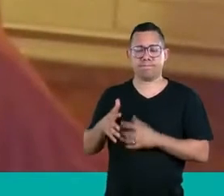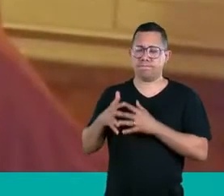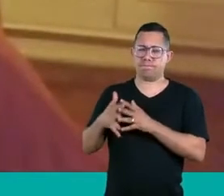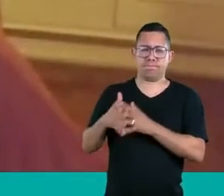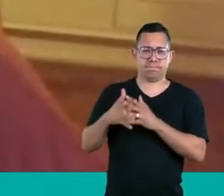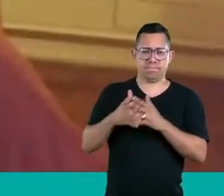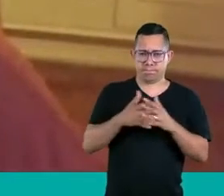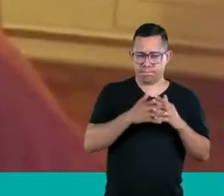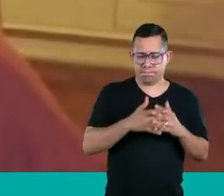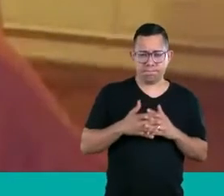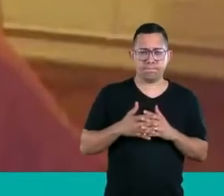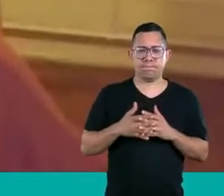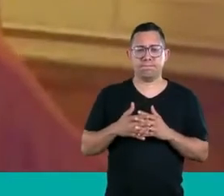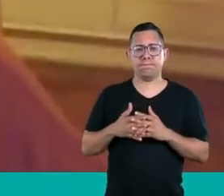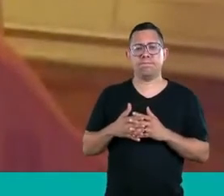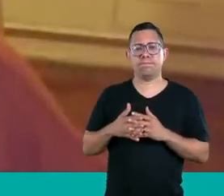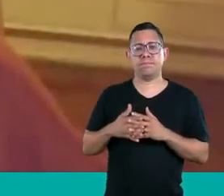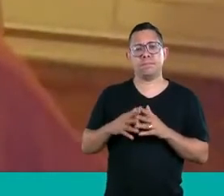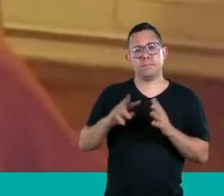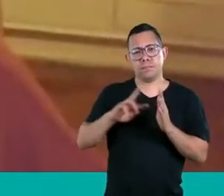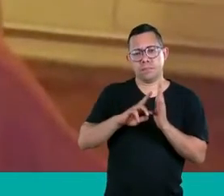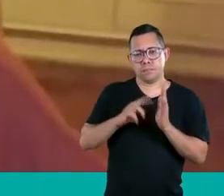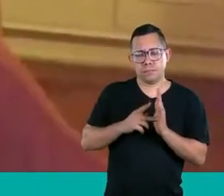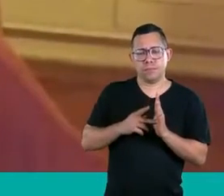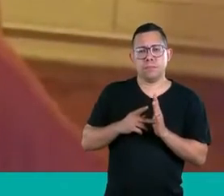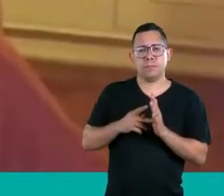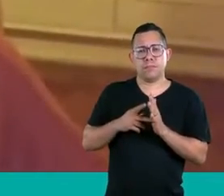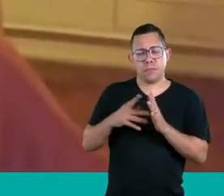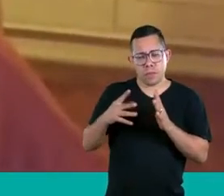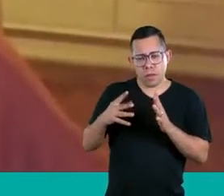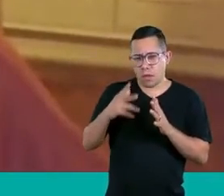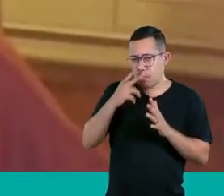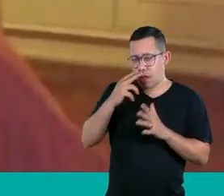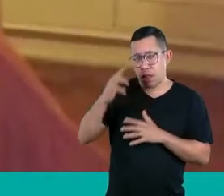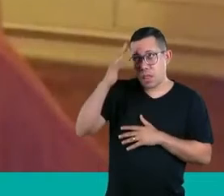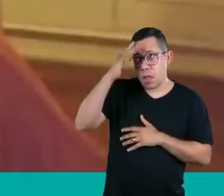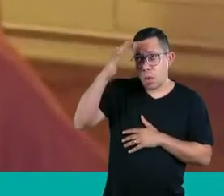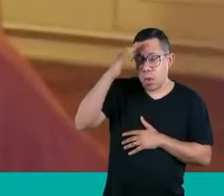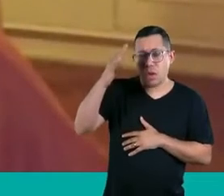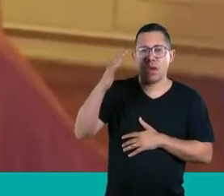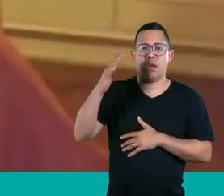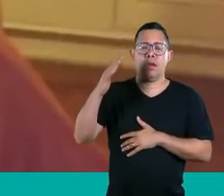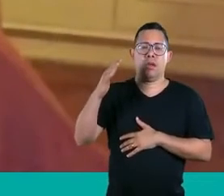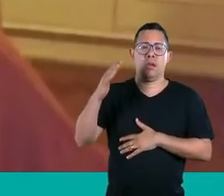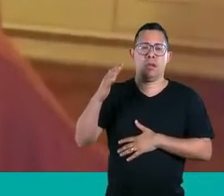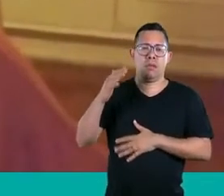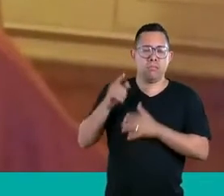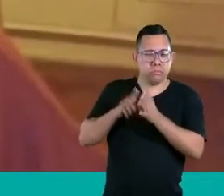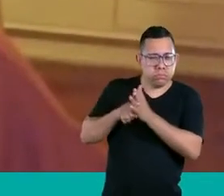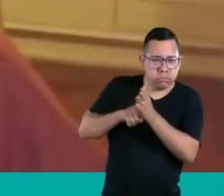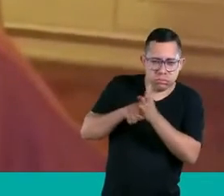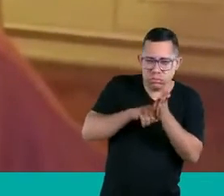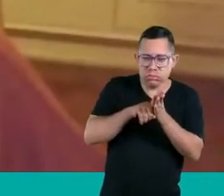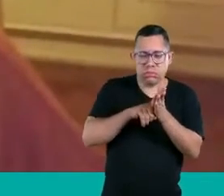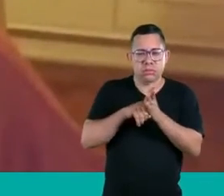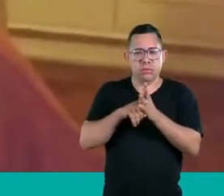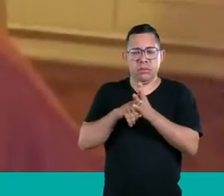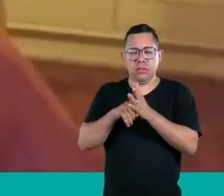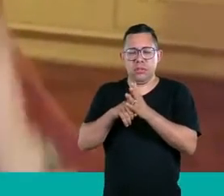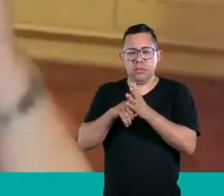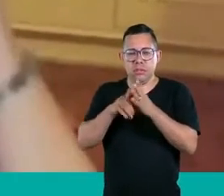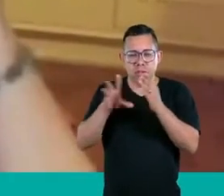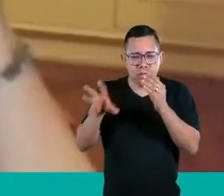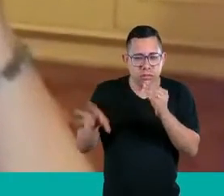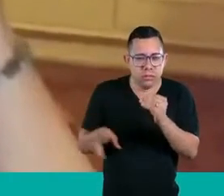complexos vem do latim, que é tecido junto, é um termo que ele inclui na